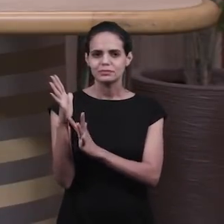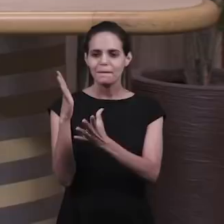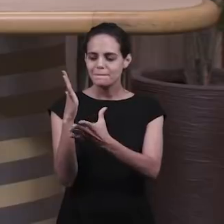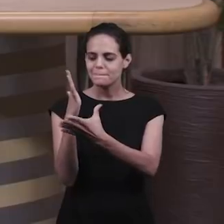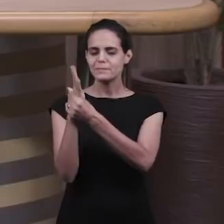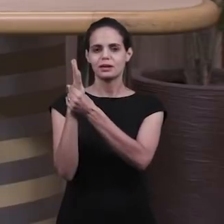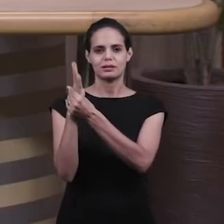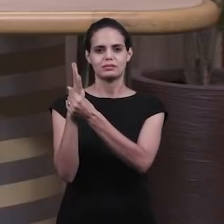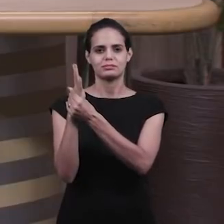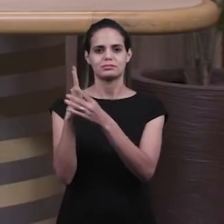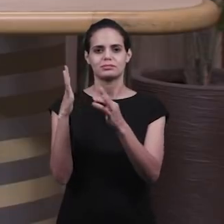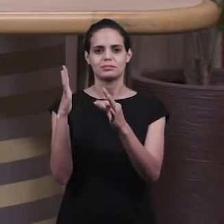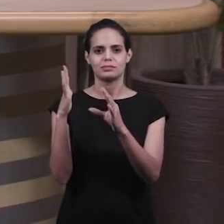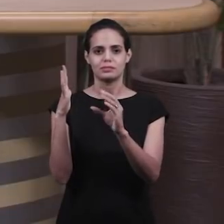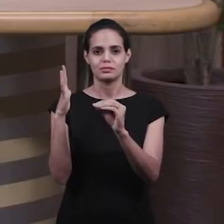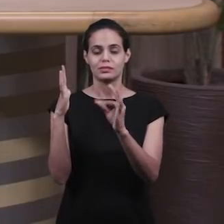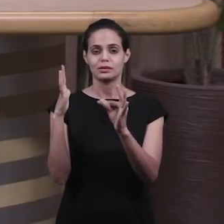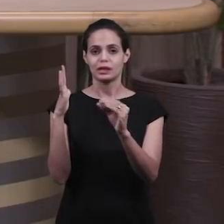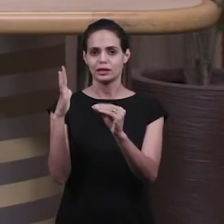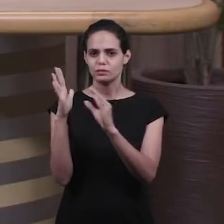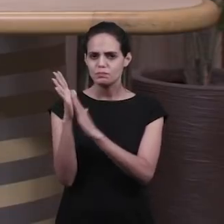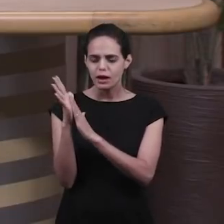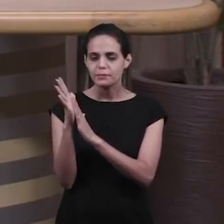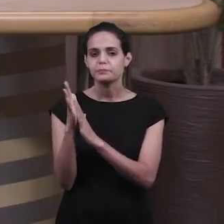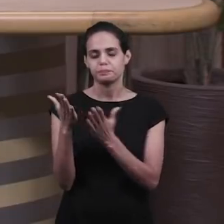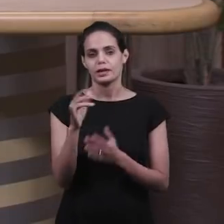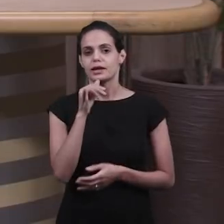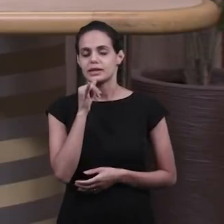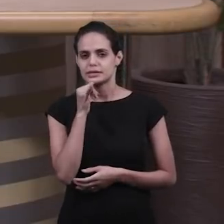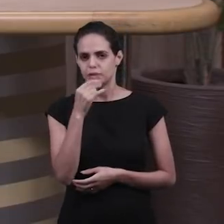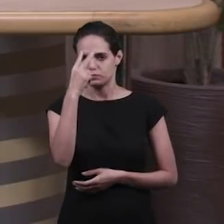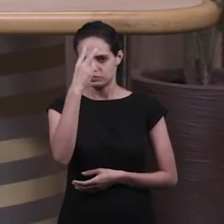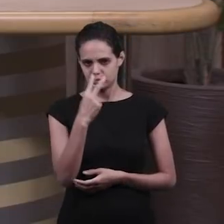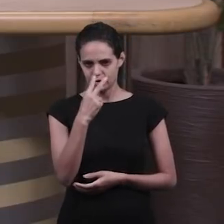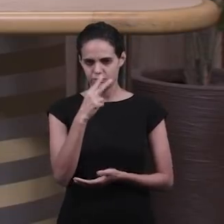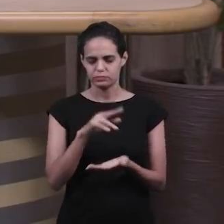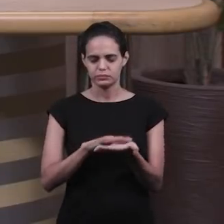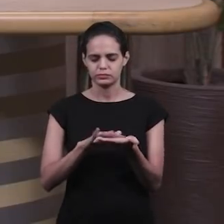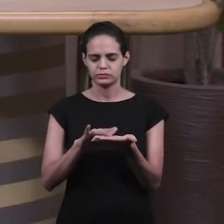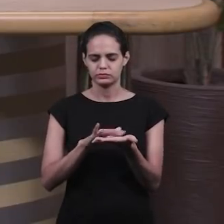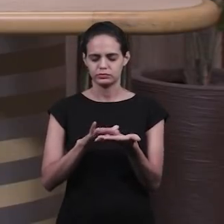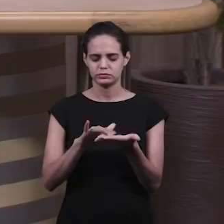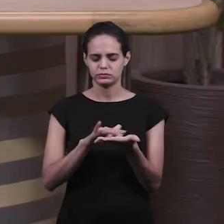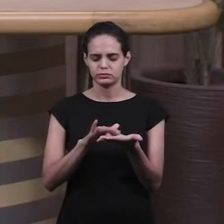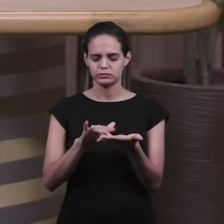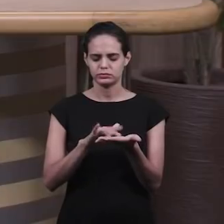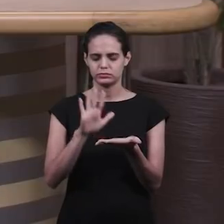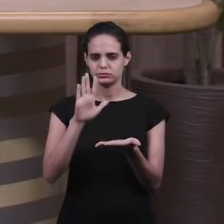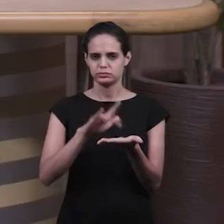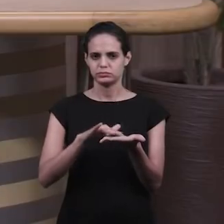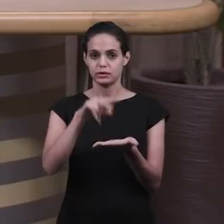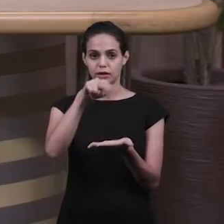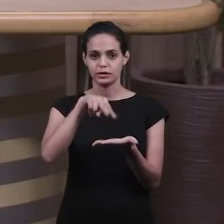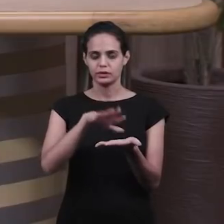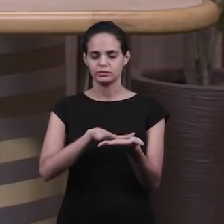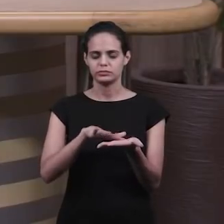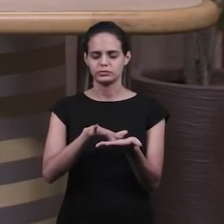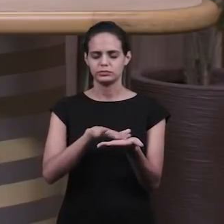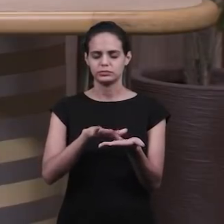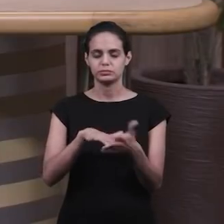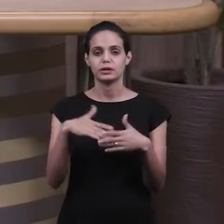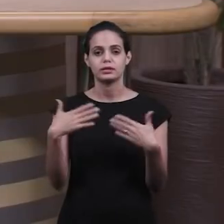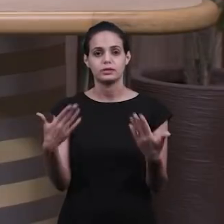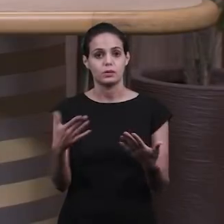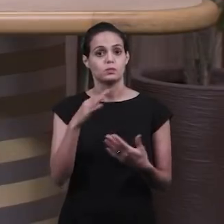O tato, o cego lê com o tato. Com os dedos, com a mão. Lá, tato. Então quando ele coloca o dedo